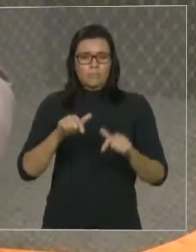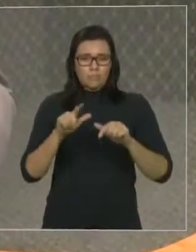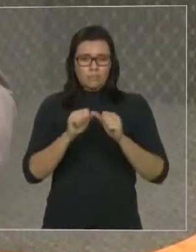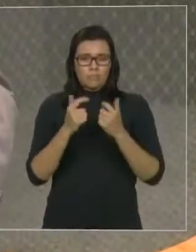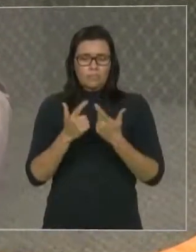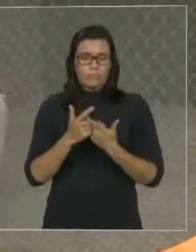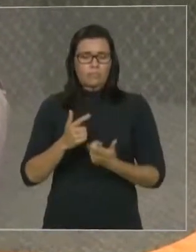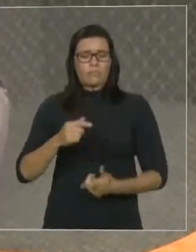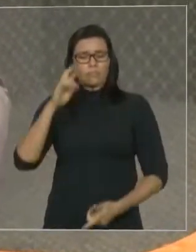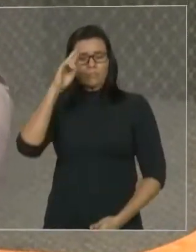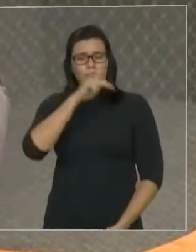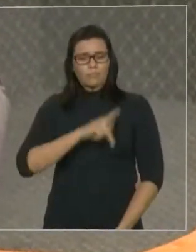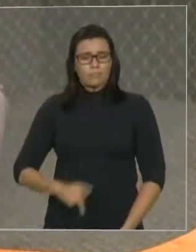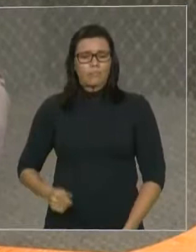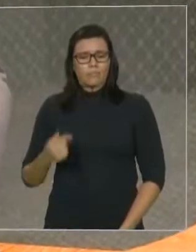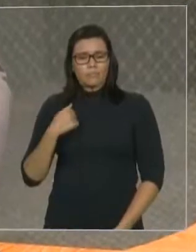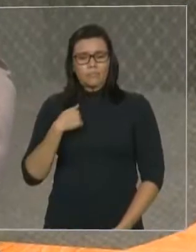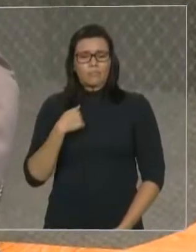de comentar